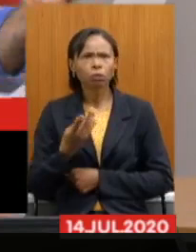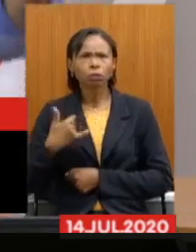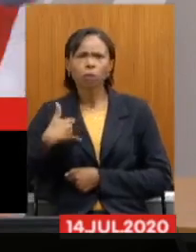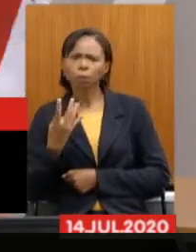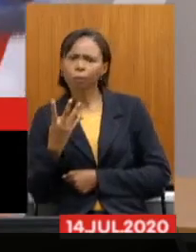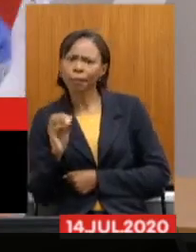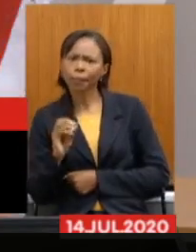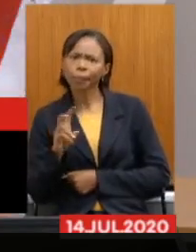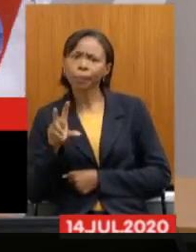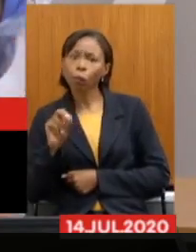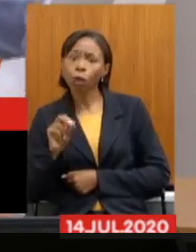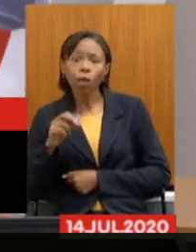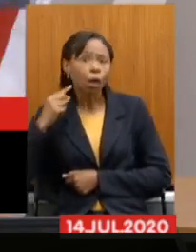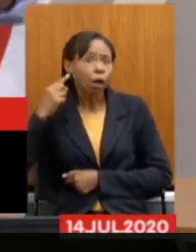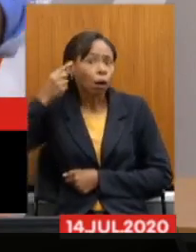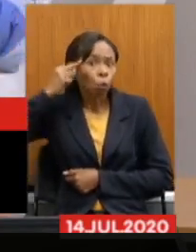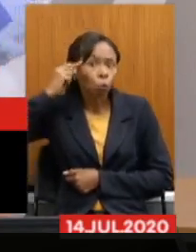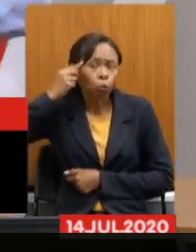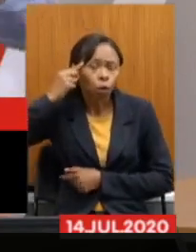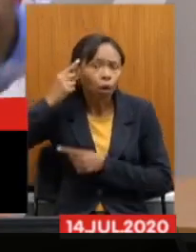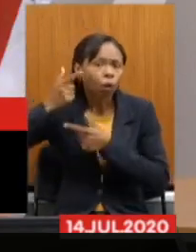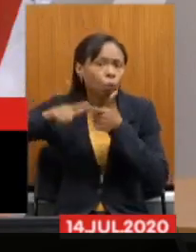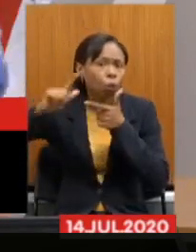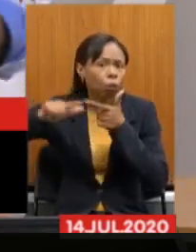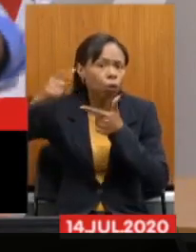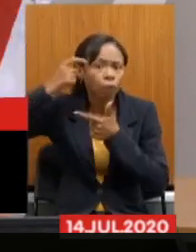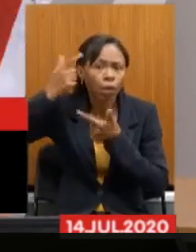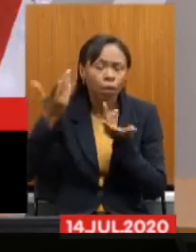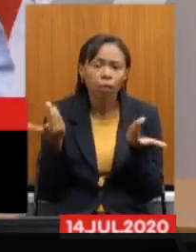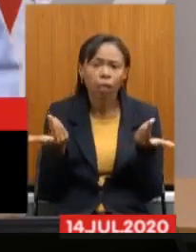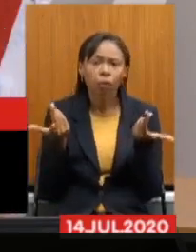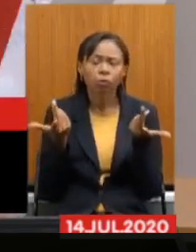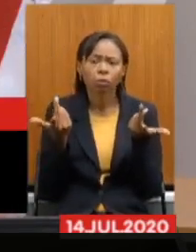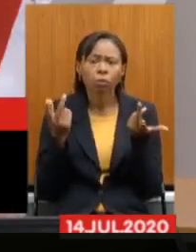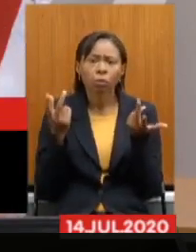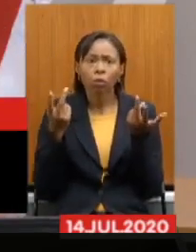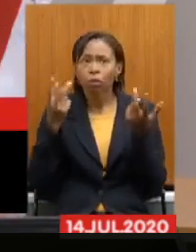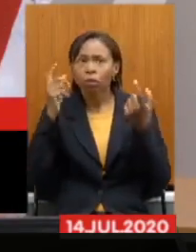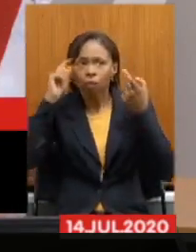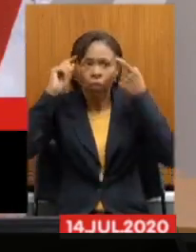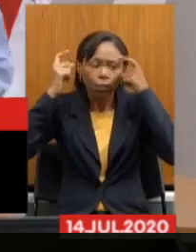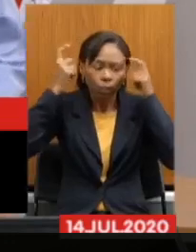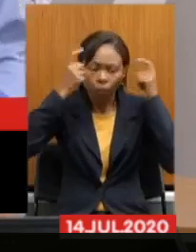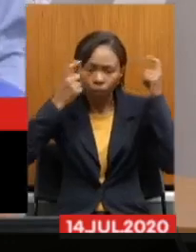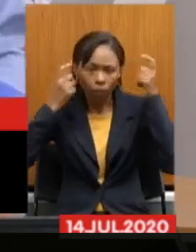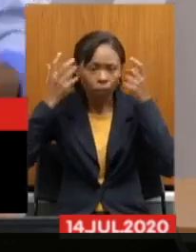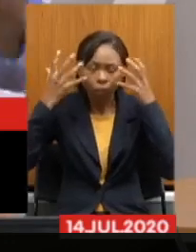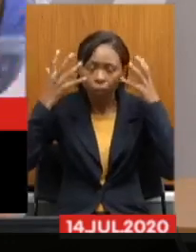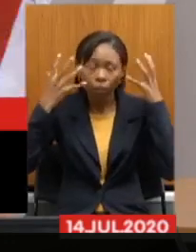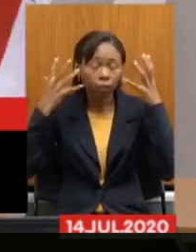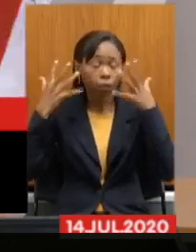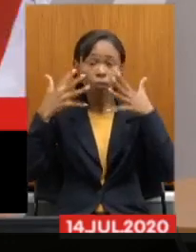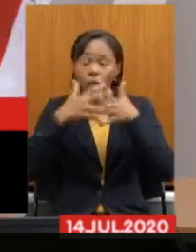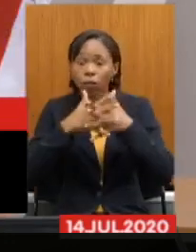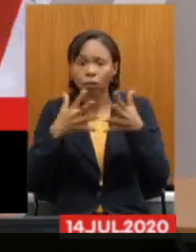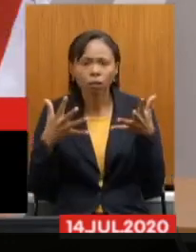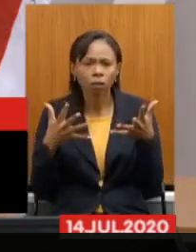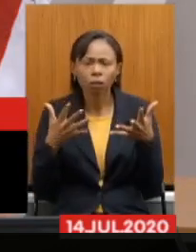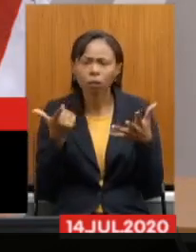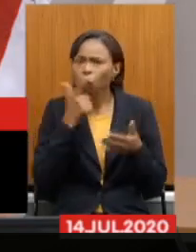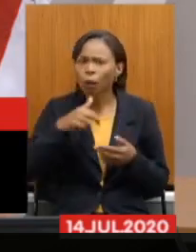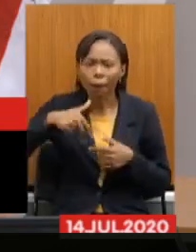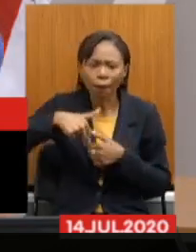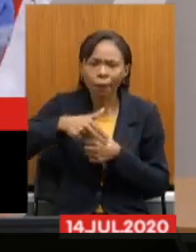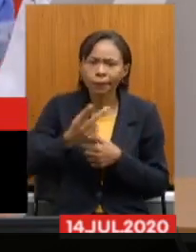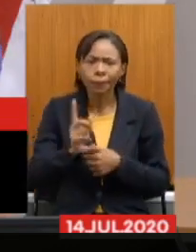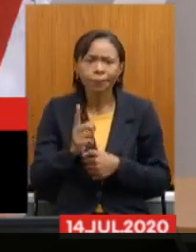anos, enlouqueceu, teve outro problema, teve transtorno, adoeceu, não consegue mais andar. Como que nós vamos conseguir